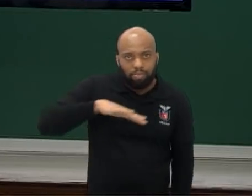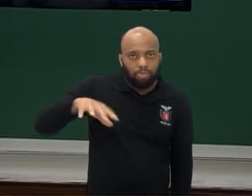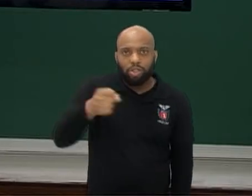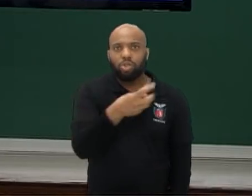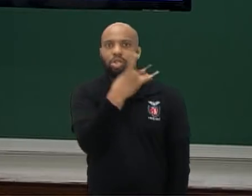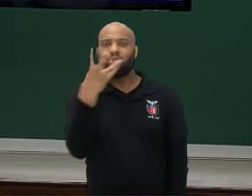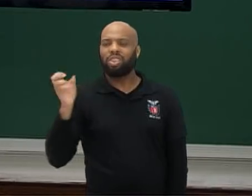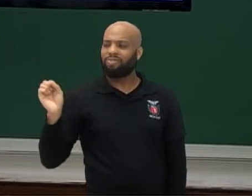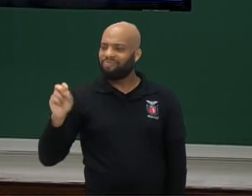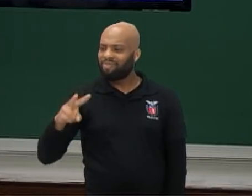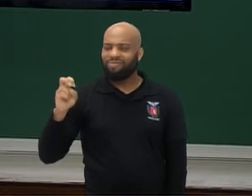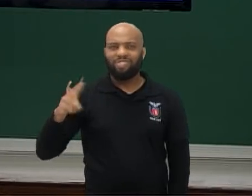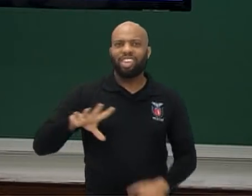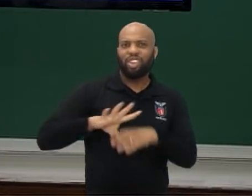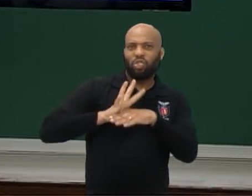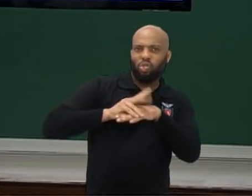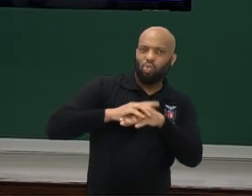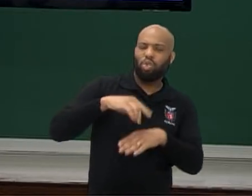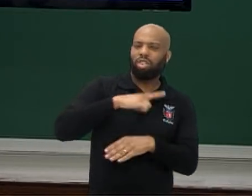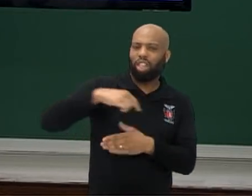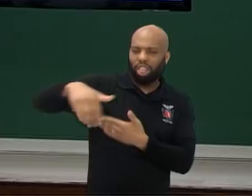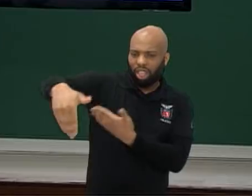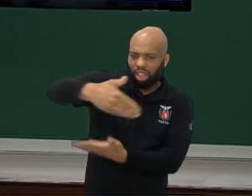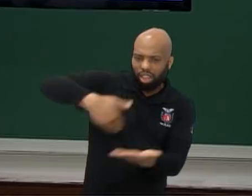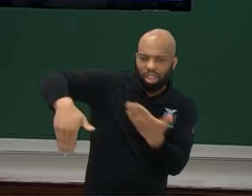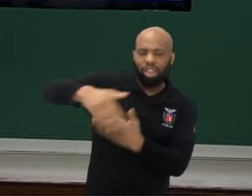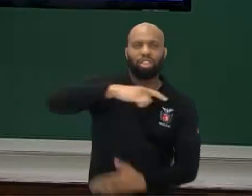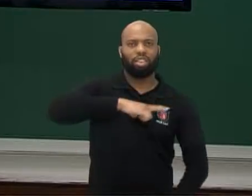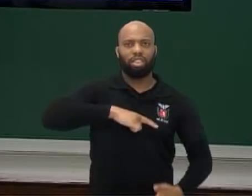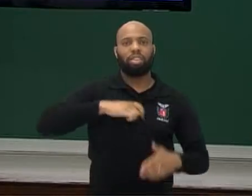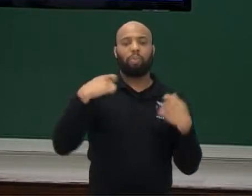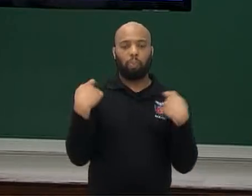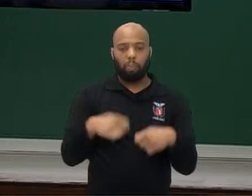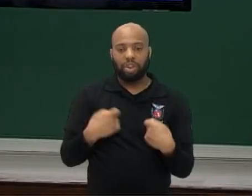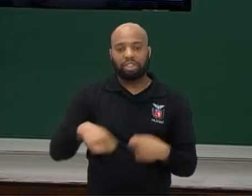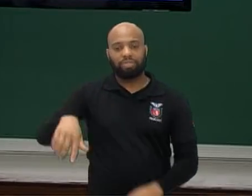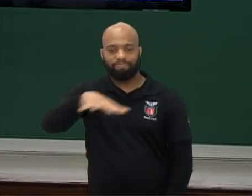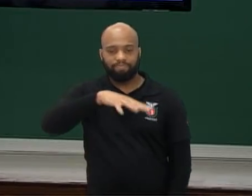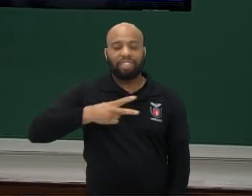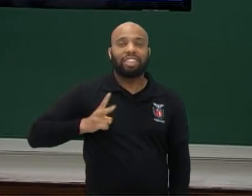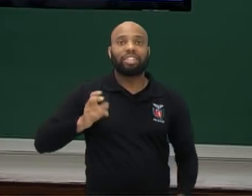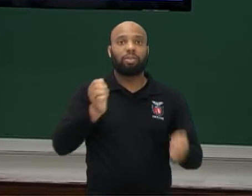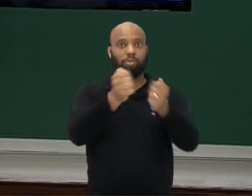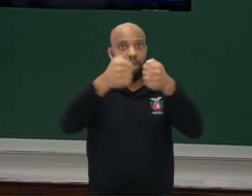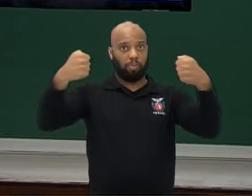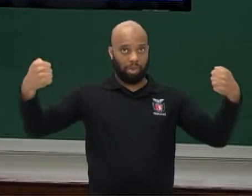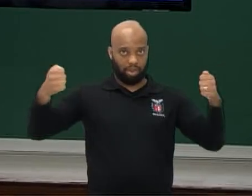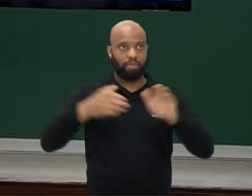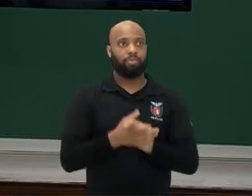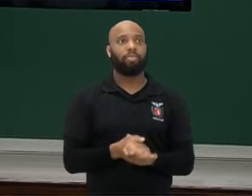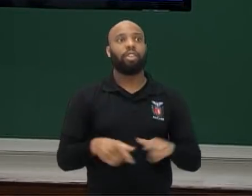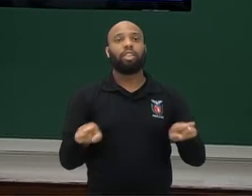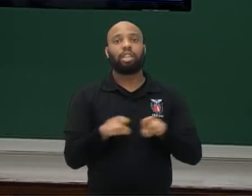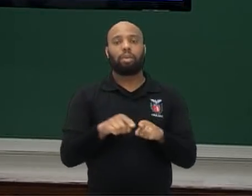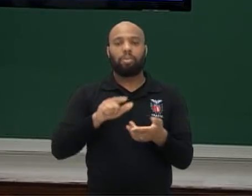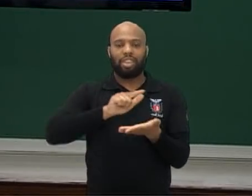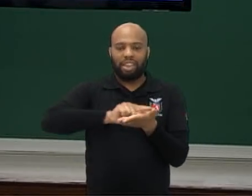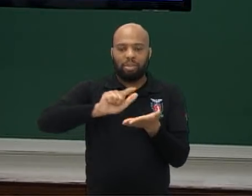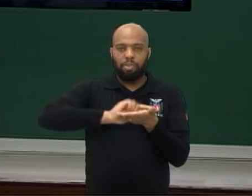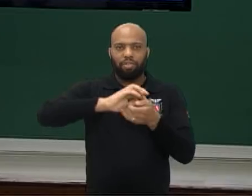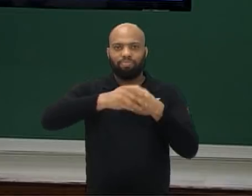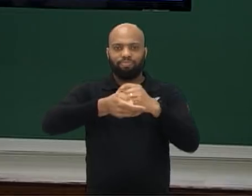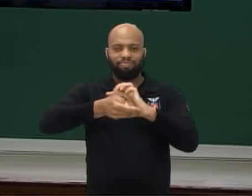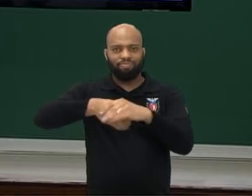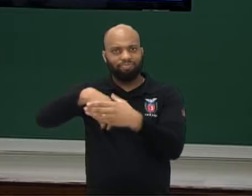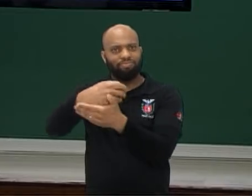quantidade de doenças que estão circulando ali. Tem que manter os ambientes arejados. A higiene das mãos, né,